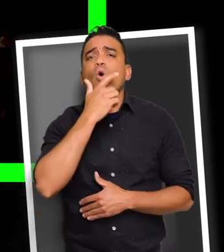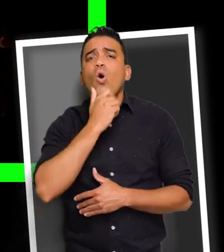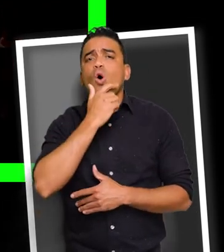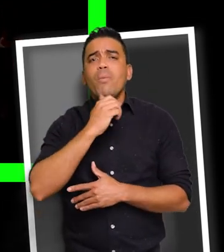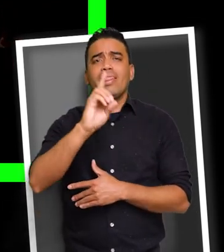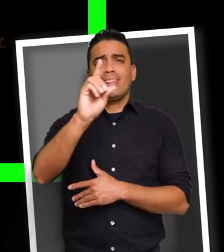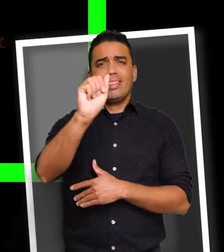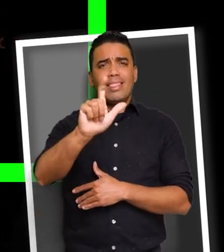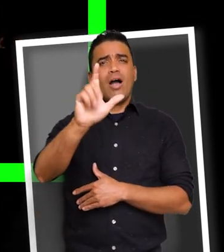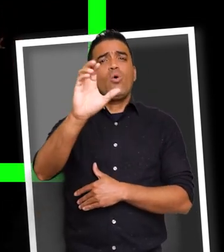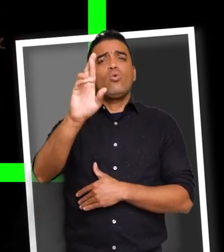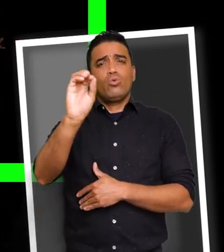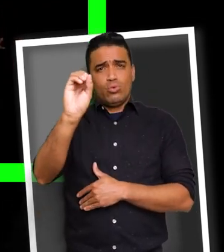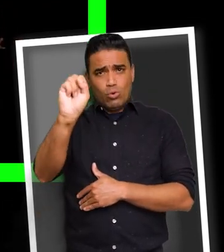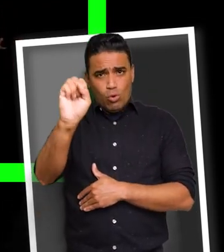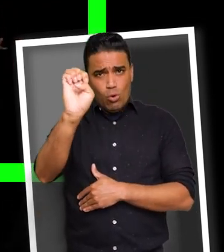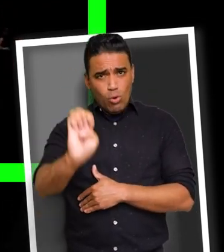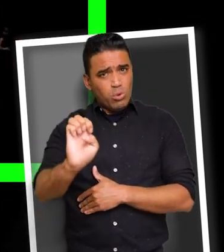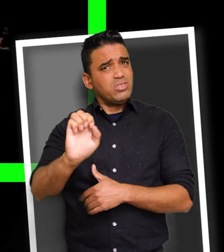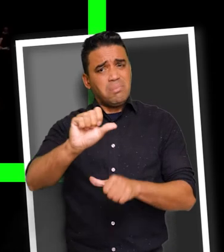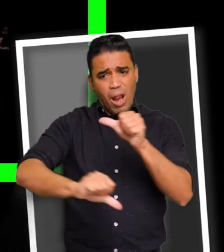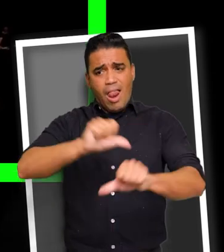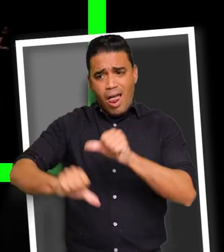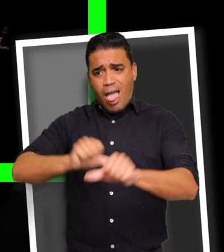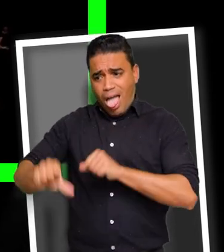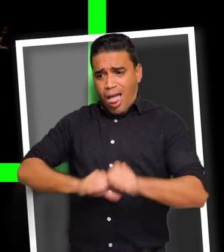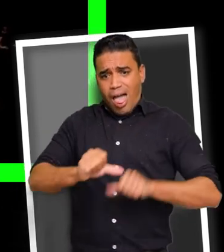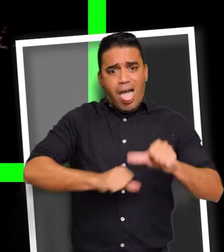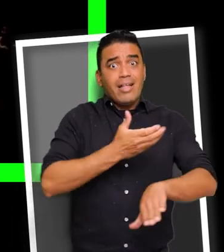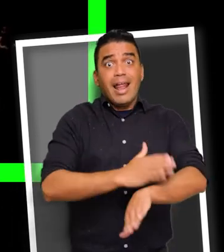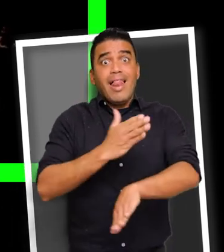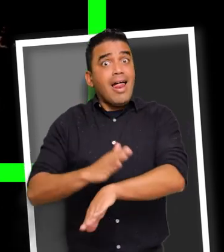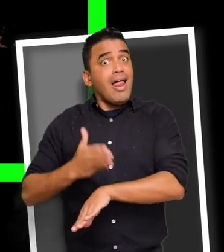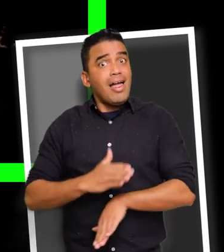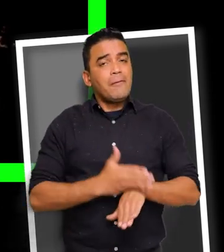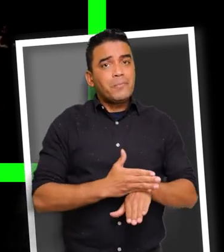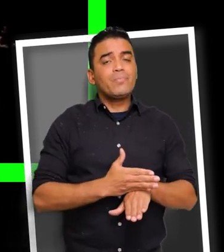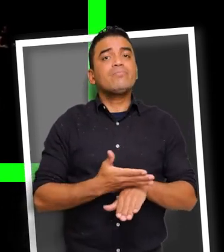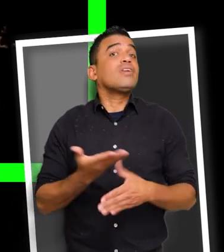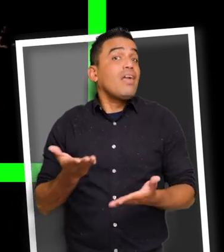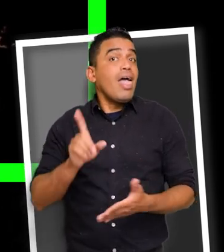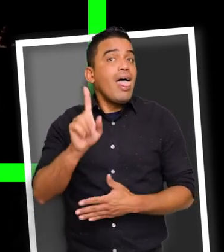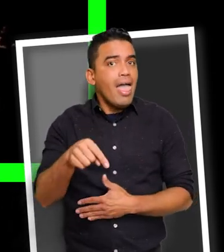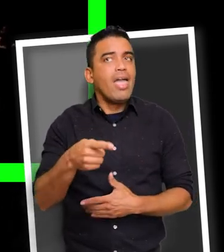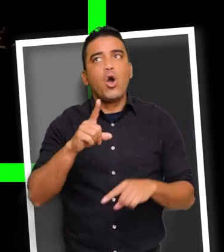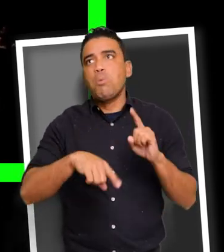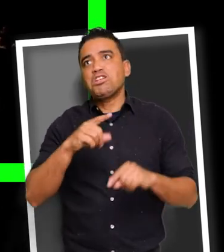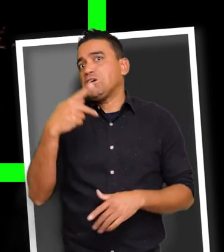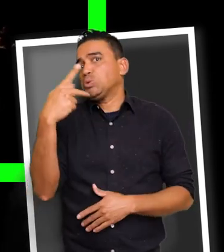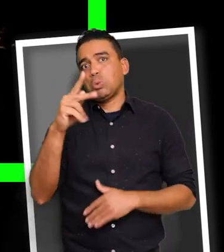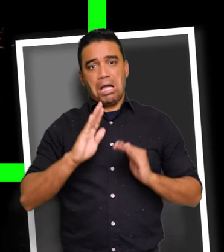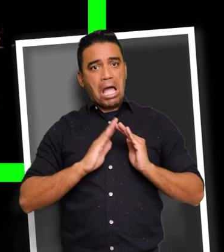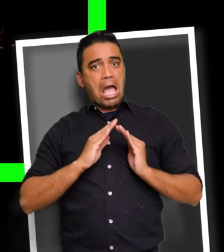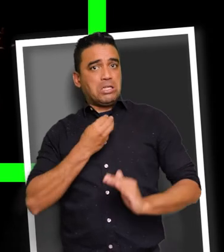treinamento que se desdobra em vários outros treinamentos, um dos exercícios é pegar objetos do nosso